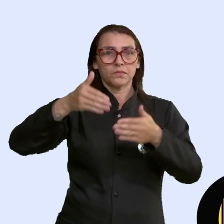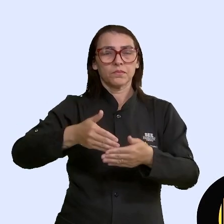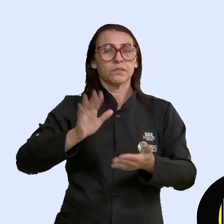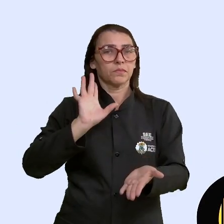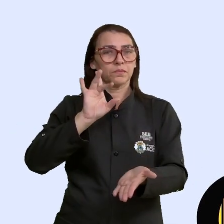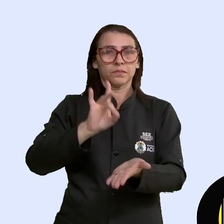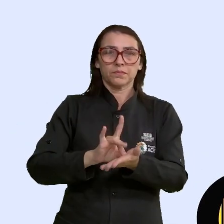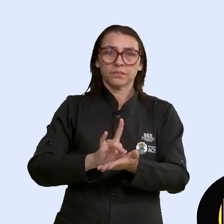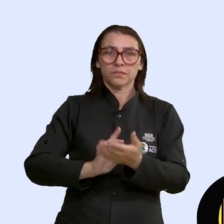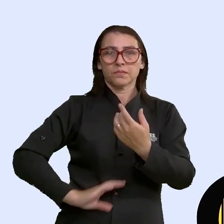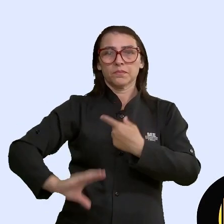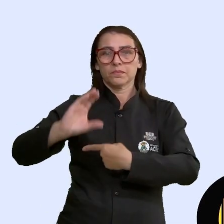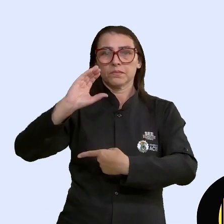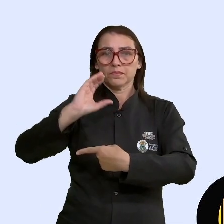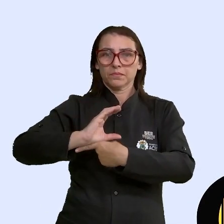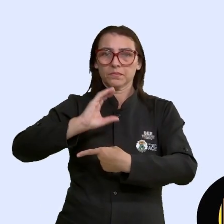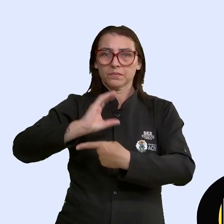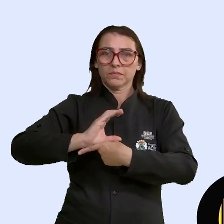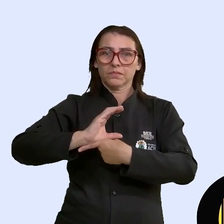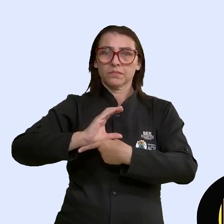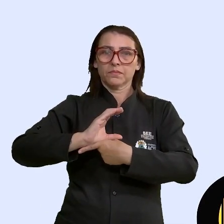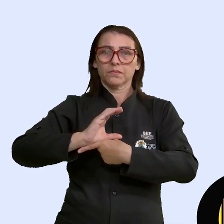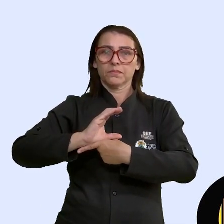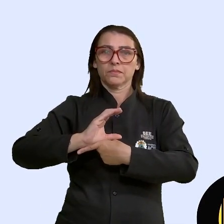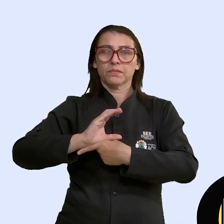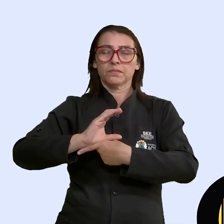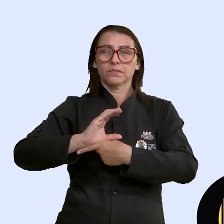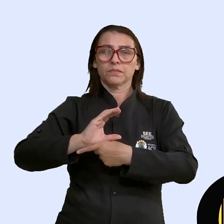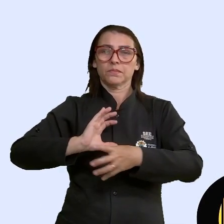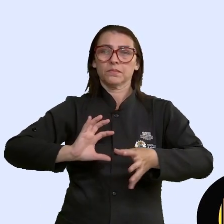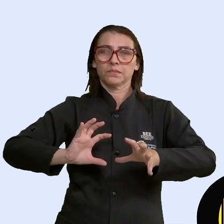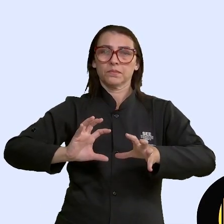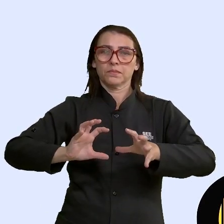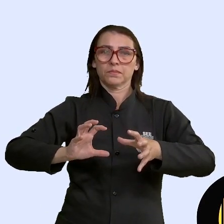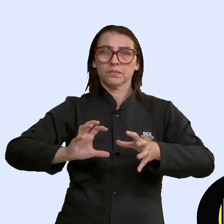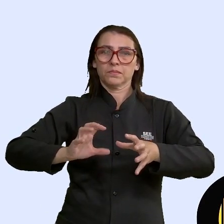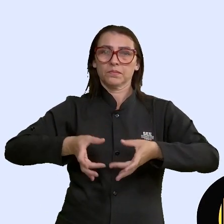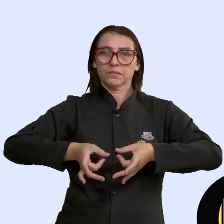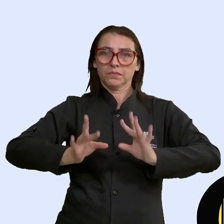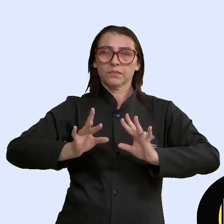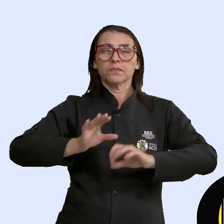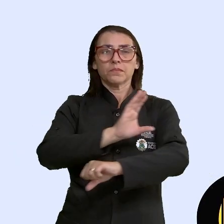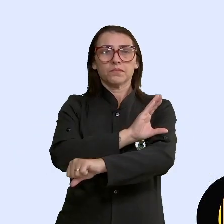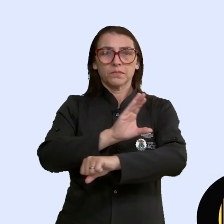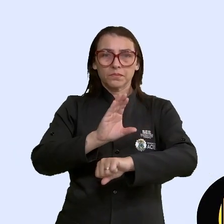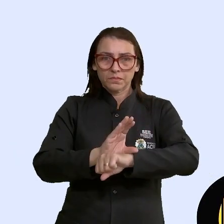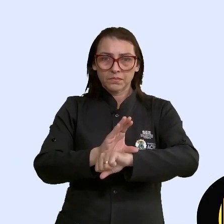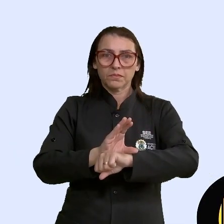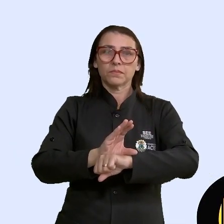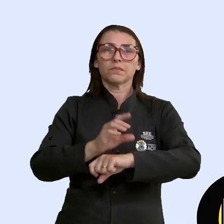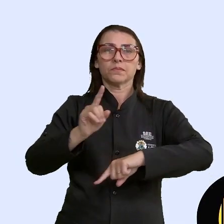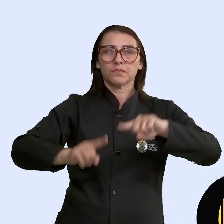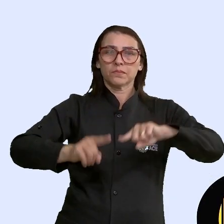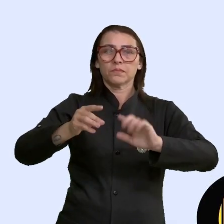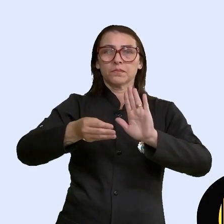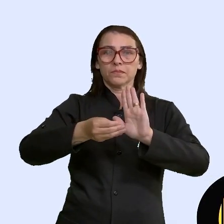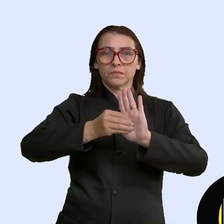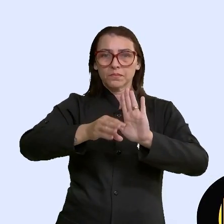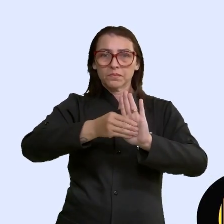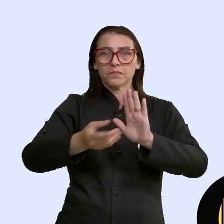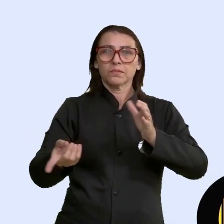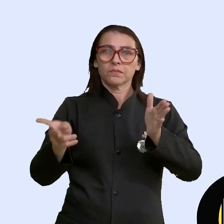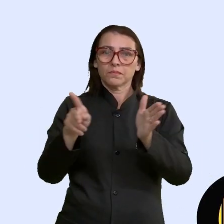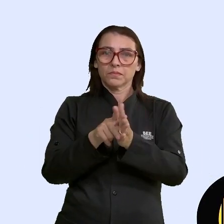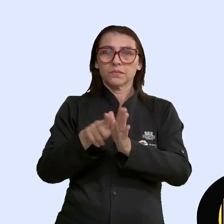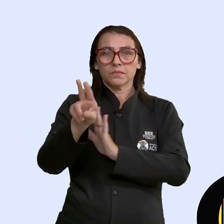com foco na originalidade. Letra C, a mercantilização da cultura por meio de produtos midiáticos